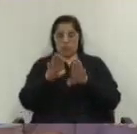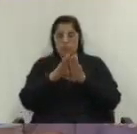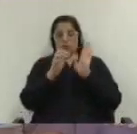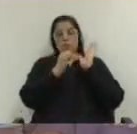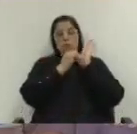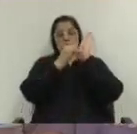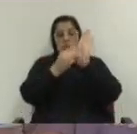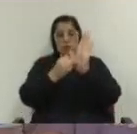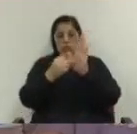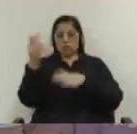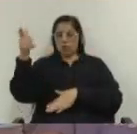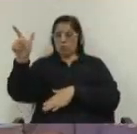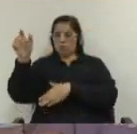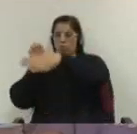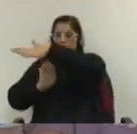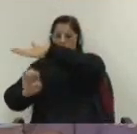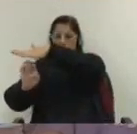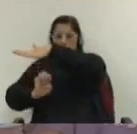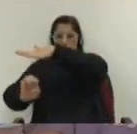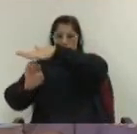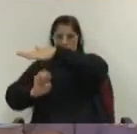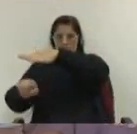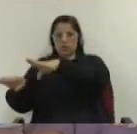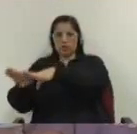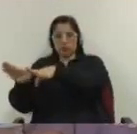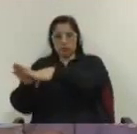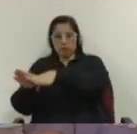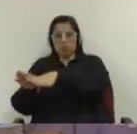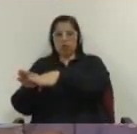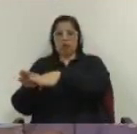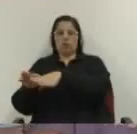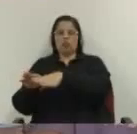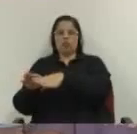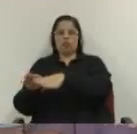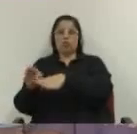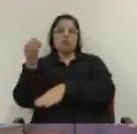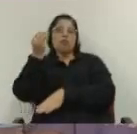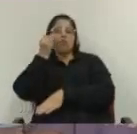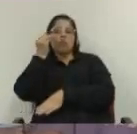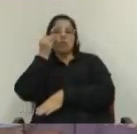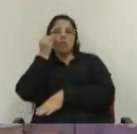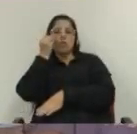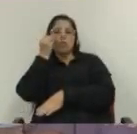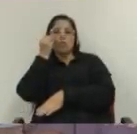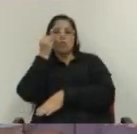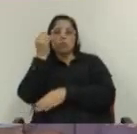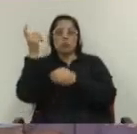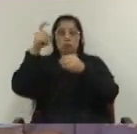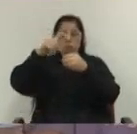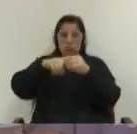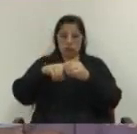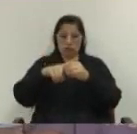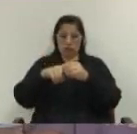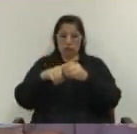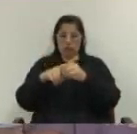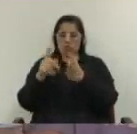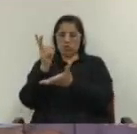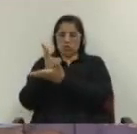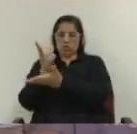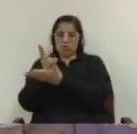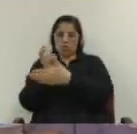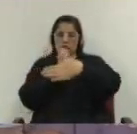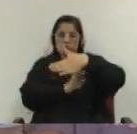que outra empresa que participou do processo emergencial é da esposa do dono da empresa Vital Garden, escolhida até